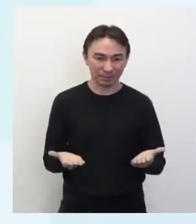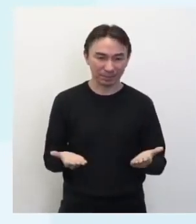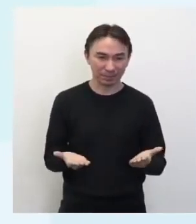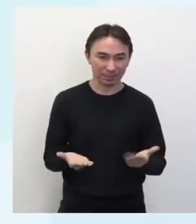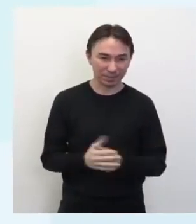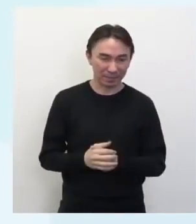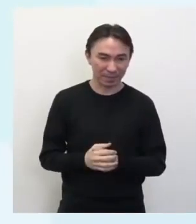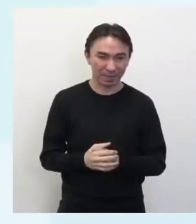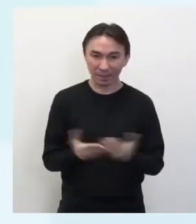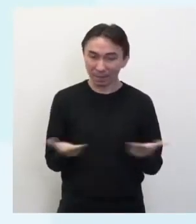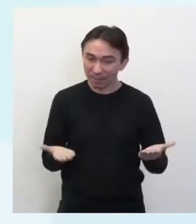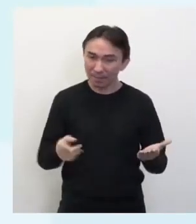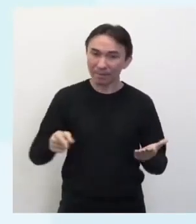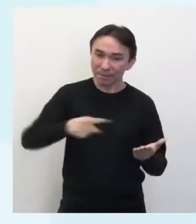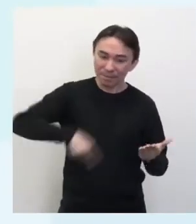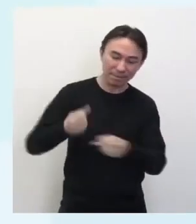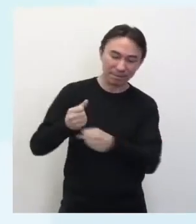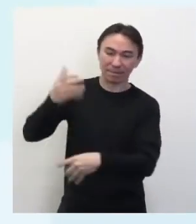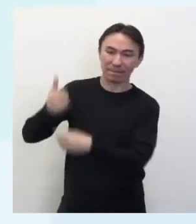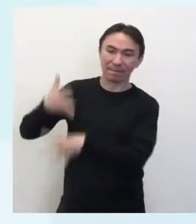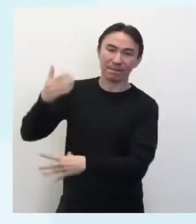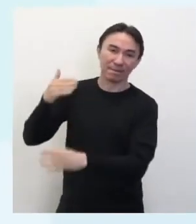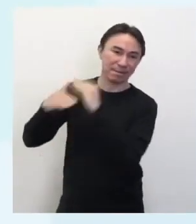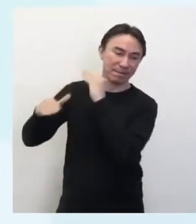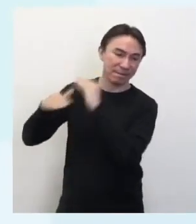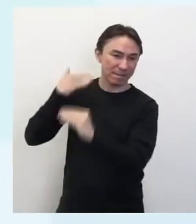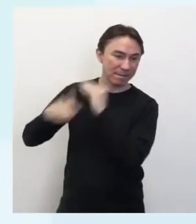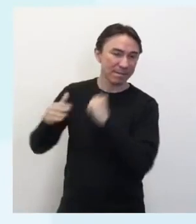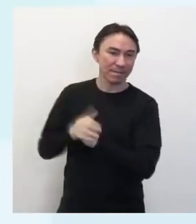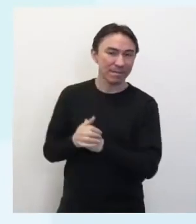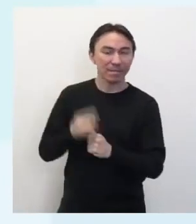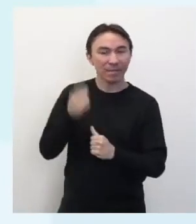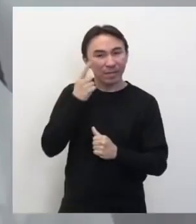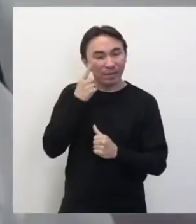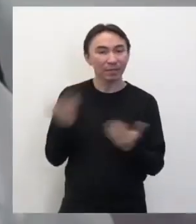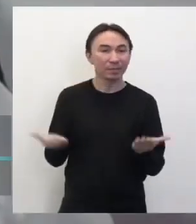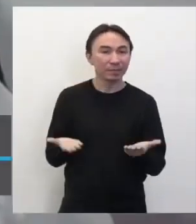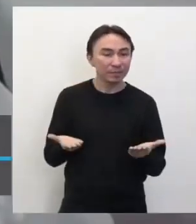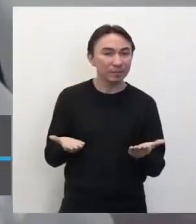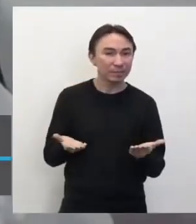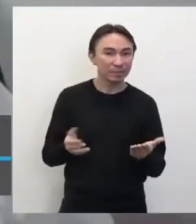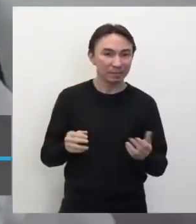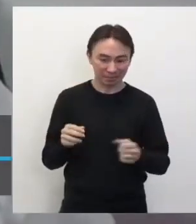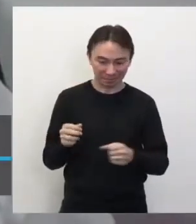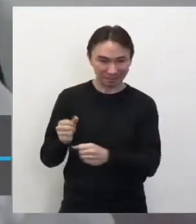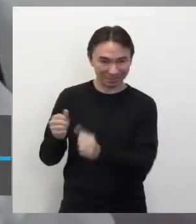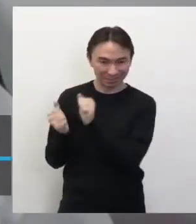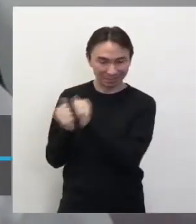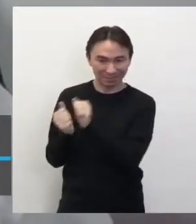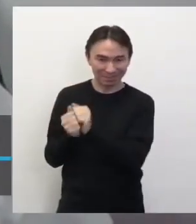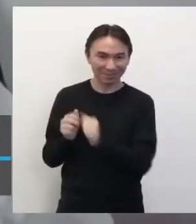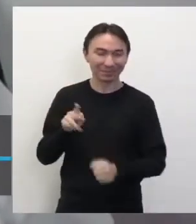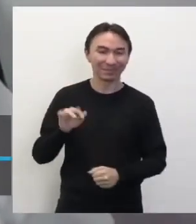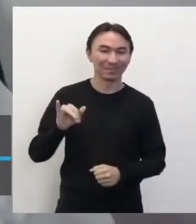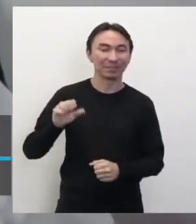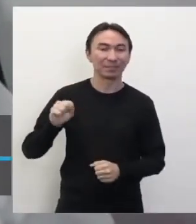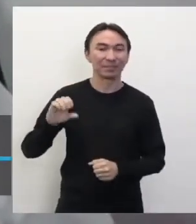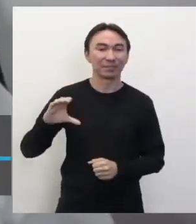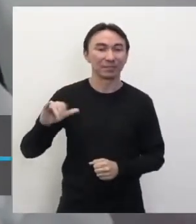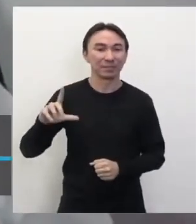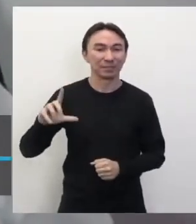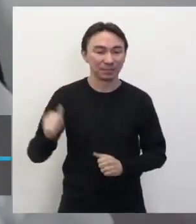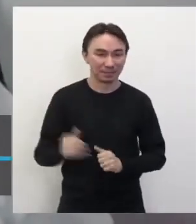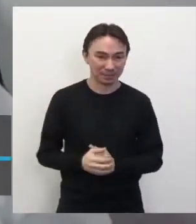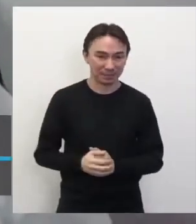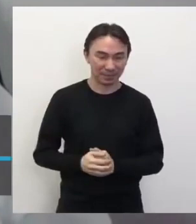E interagir aí no chat com a professora Priscila. E para acompanhar essa aula, é bom que